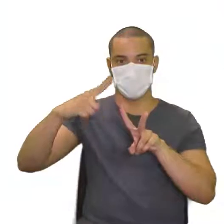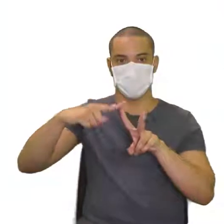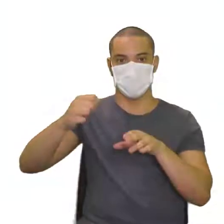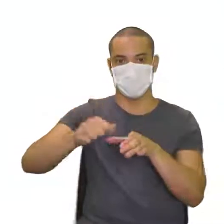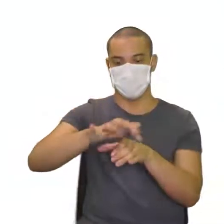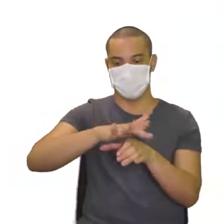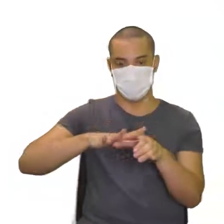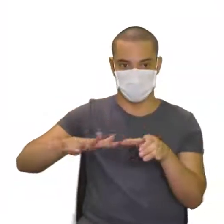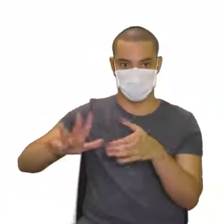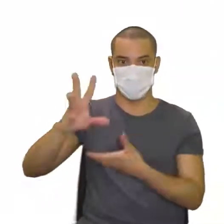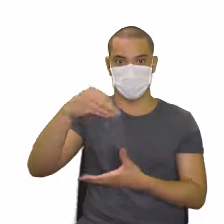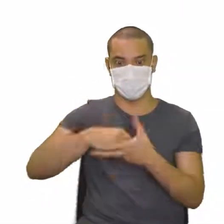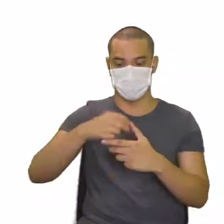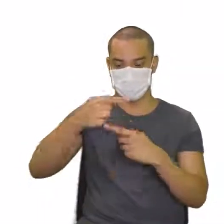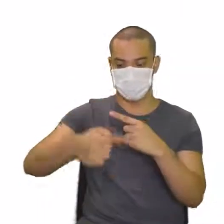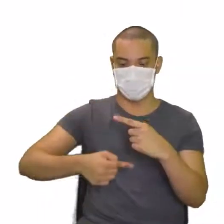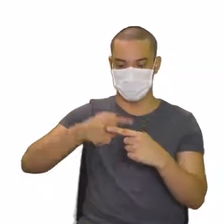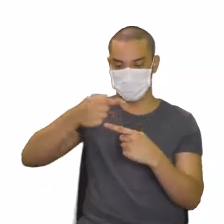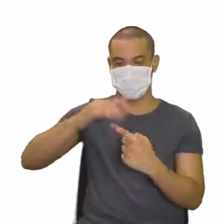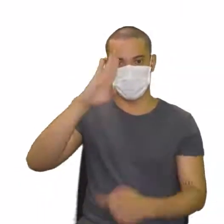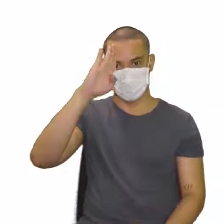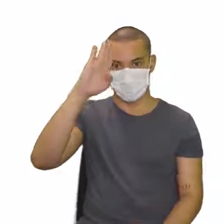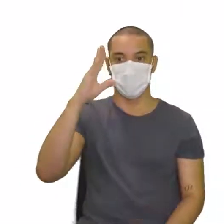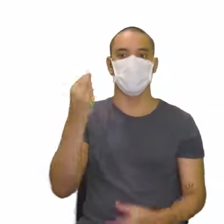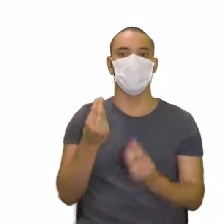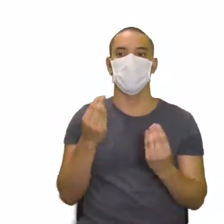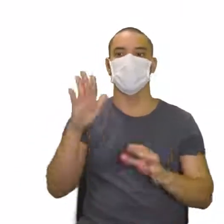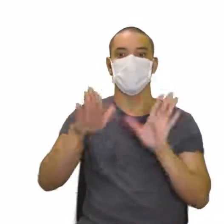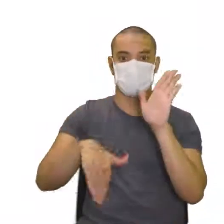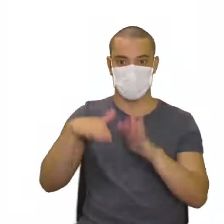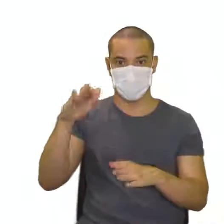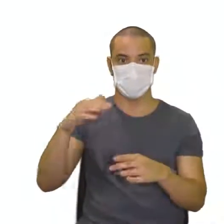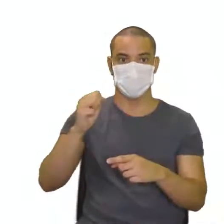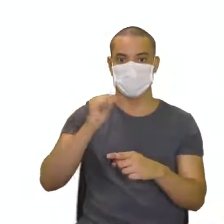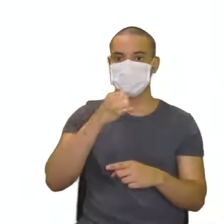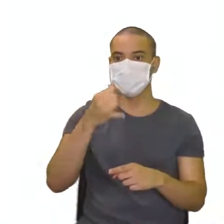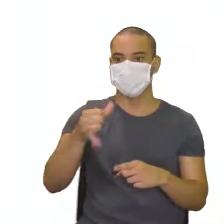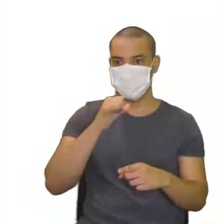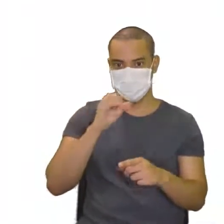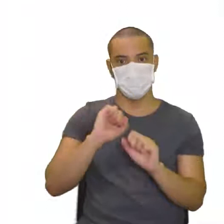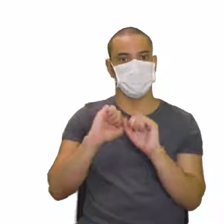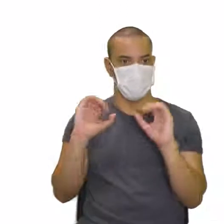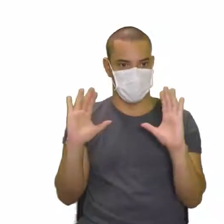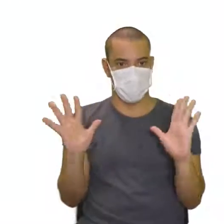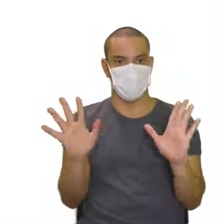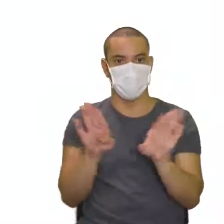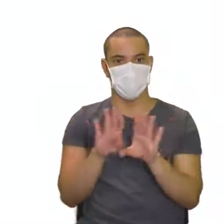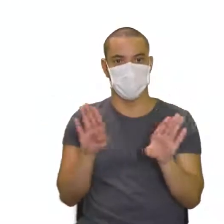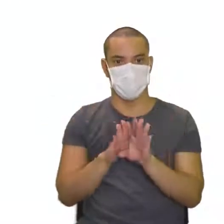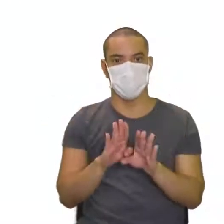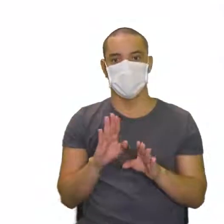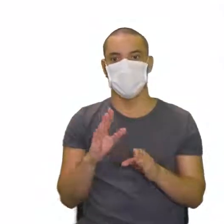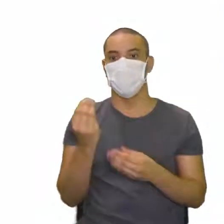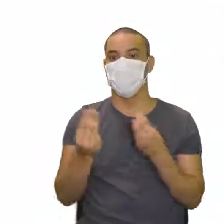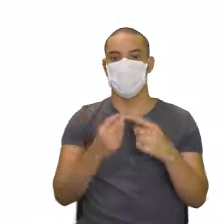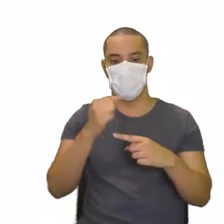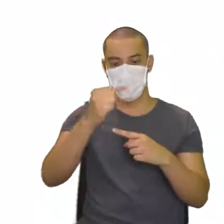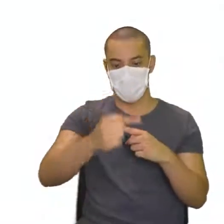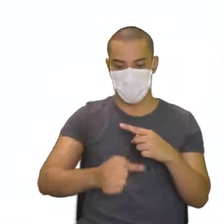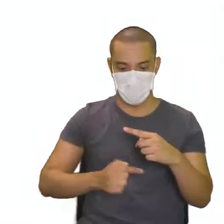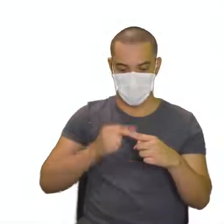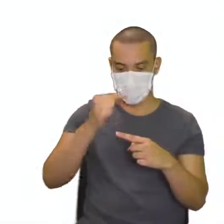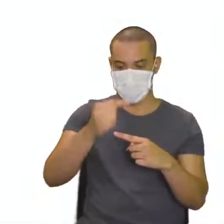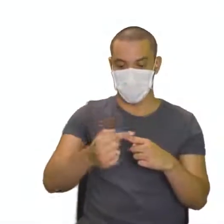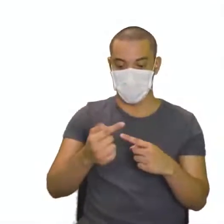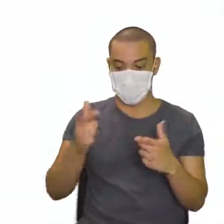no centro da espira. Nós vamos ver que depende da intensidade da corrente elétrica, claro, do raio da espira, e do meio onde